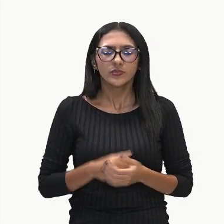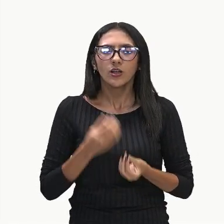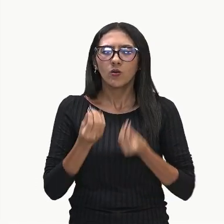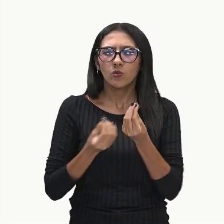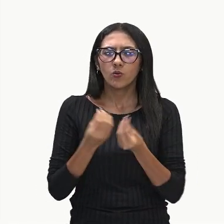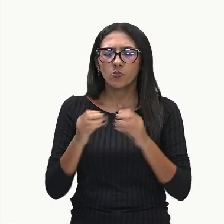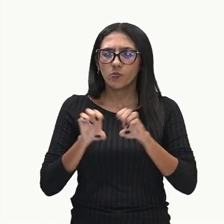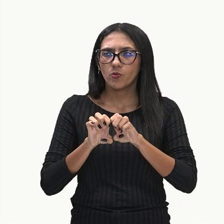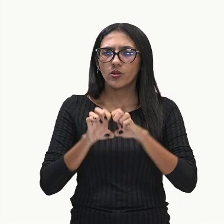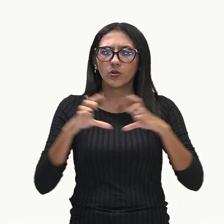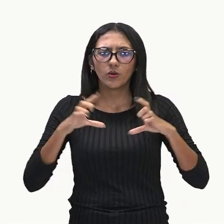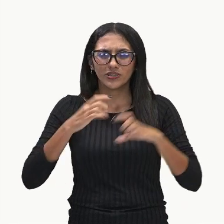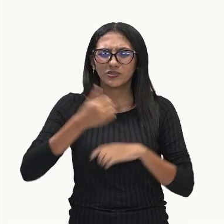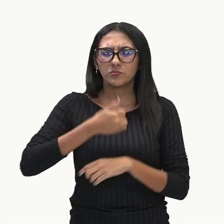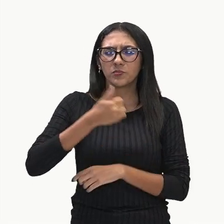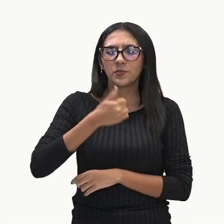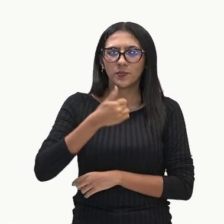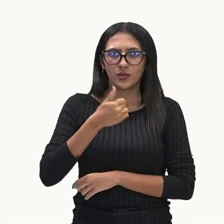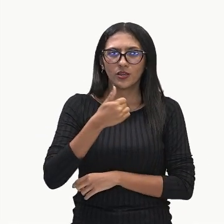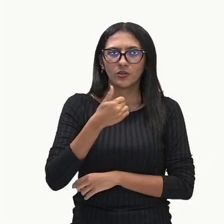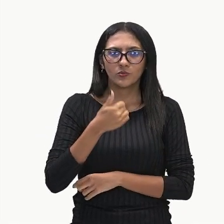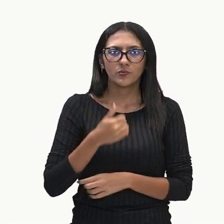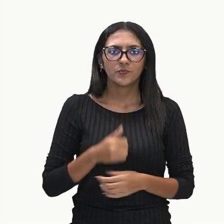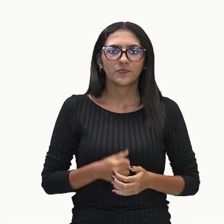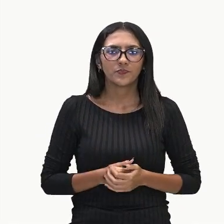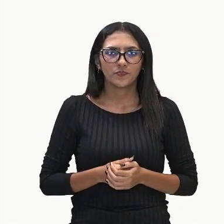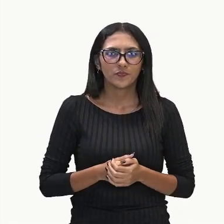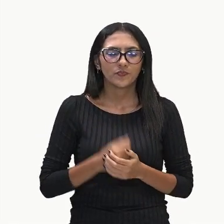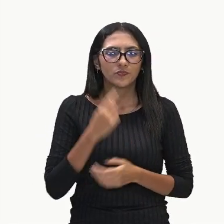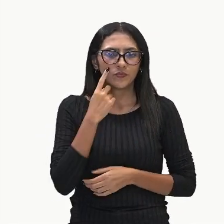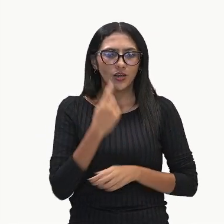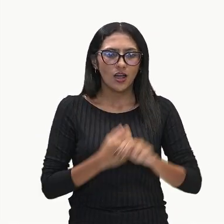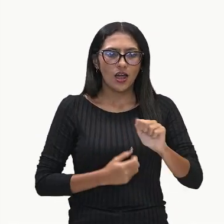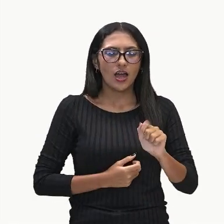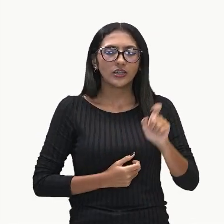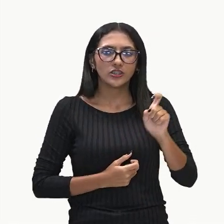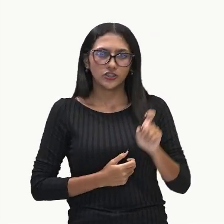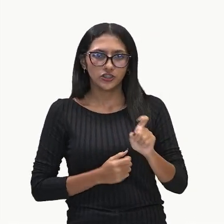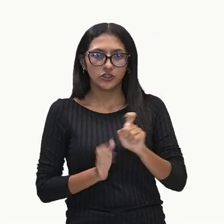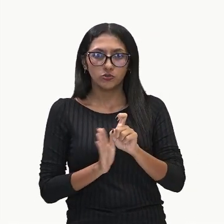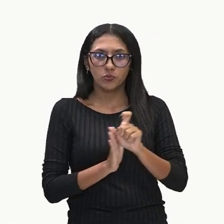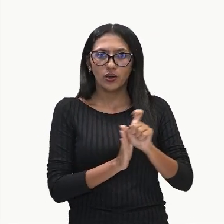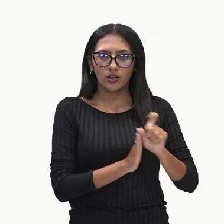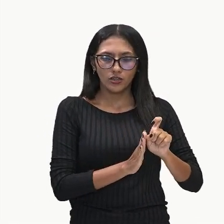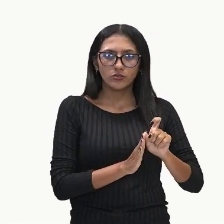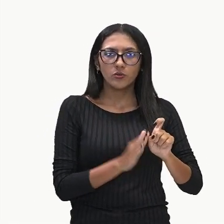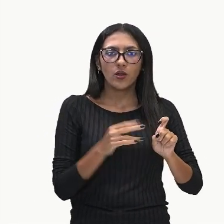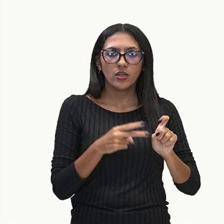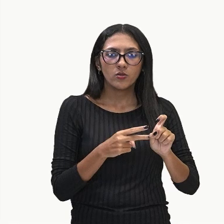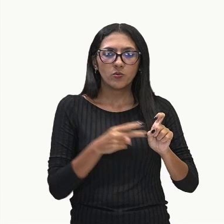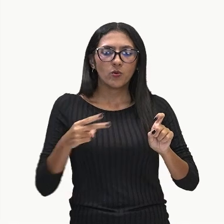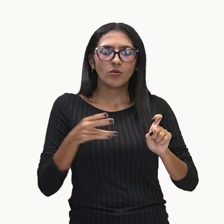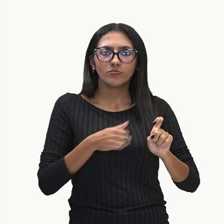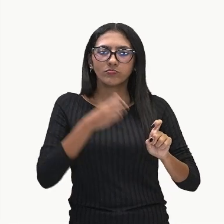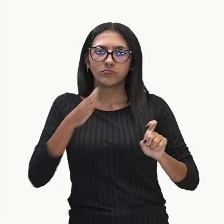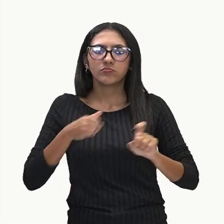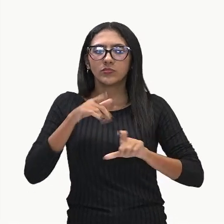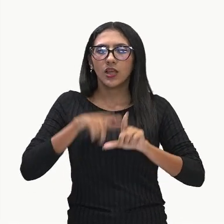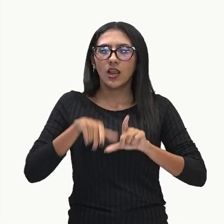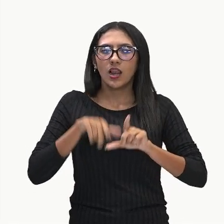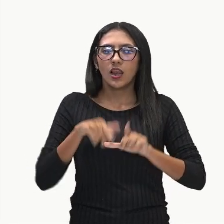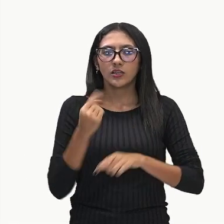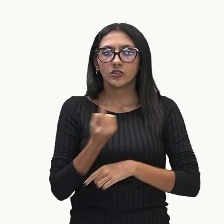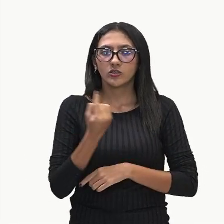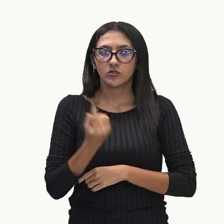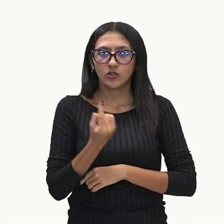do primeiro grau, professora? Deixa quem está ali com a variável de um lado, e quem não tem a variável vai mudar aí de